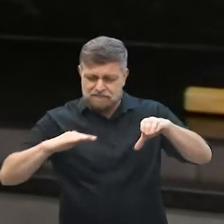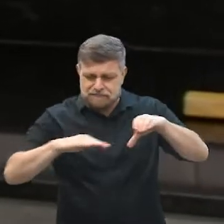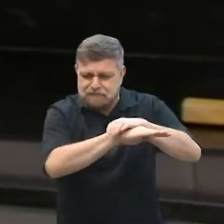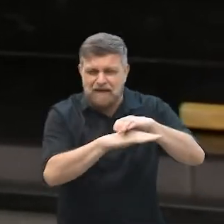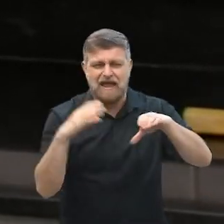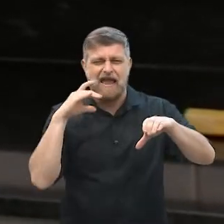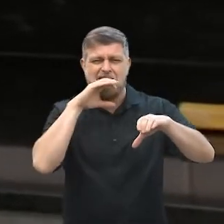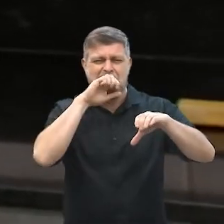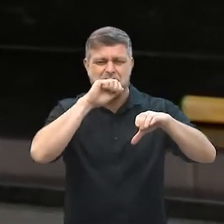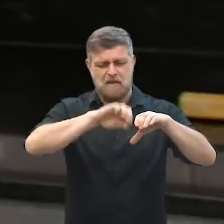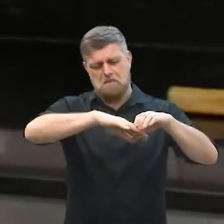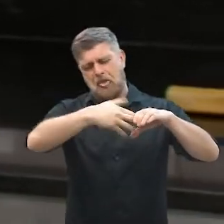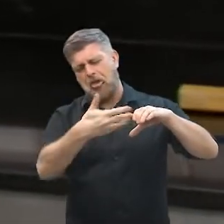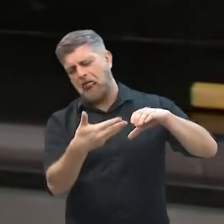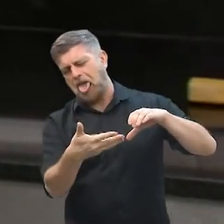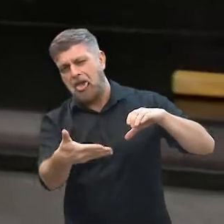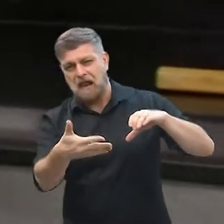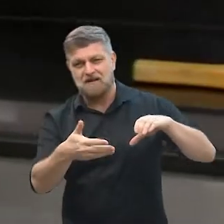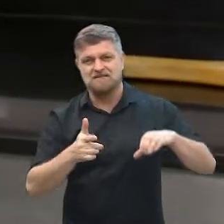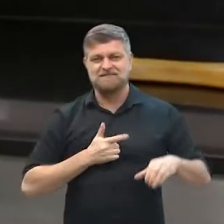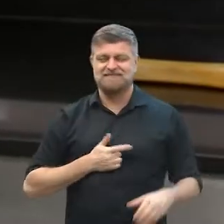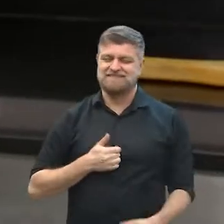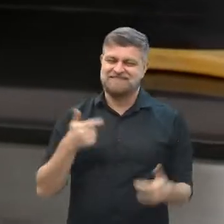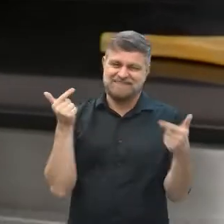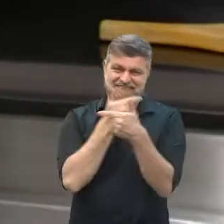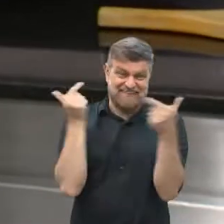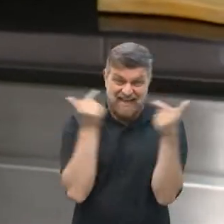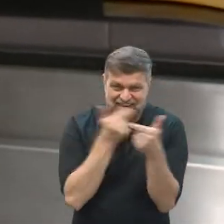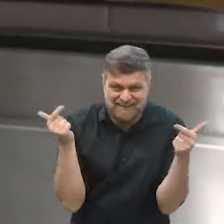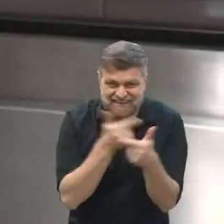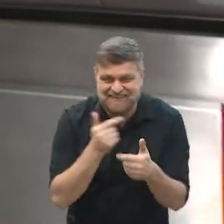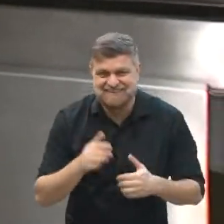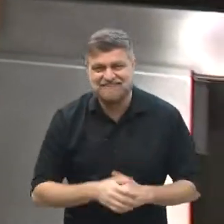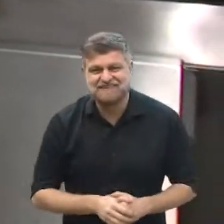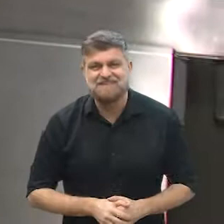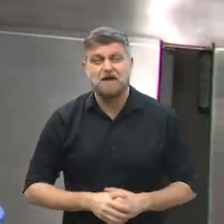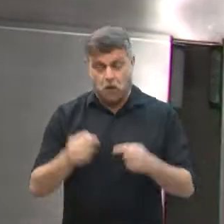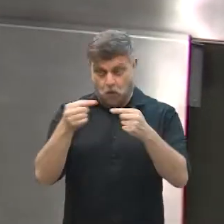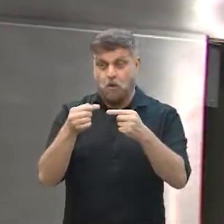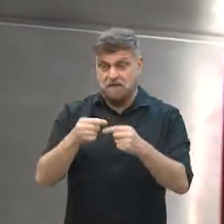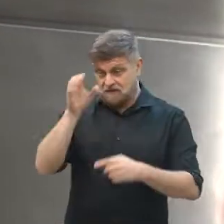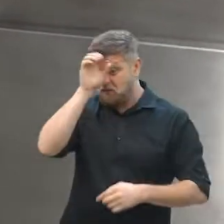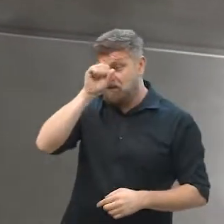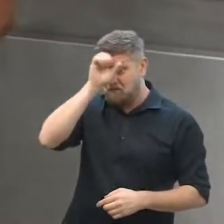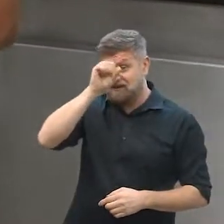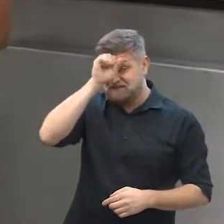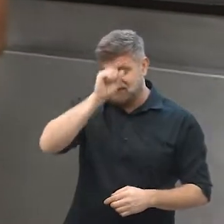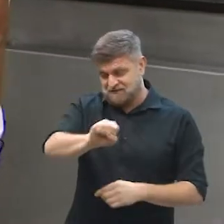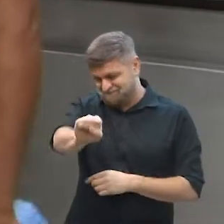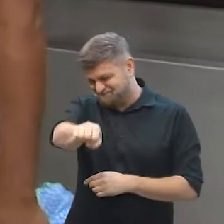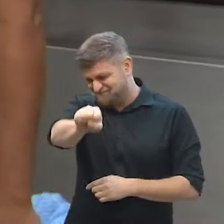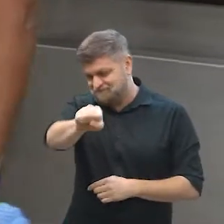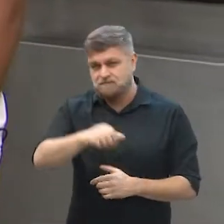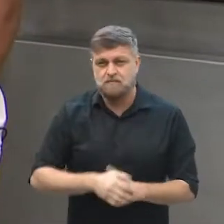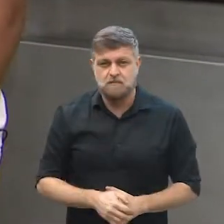eu derrubei muito a pizza com a pinga do fone. Isso faz parte do aprendizado isso, também, né?